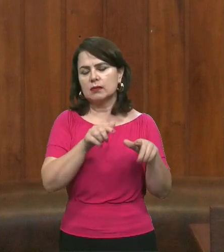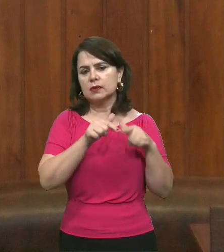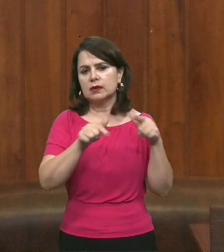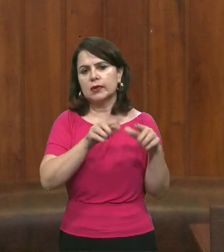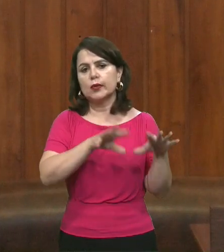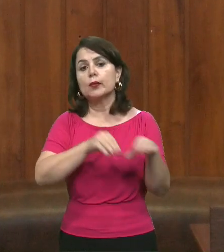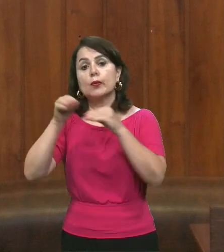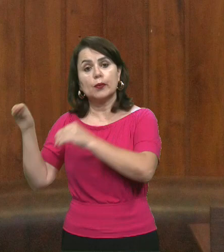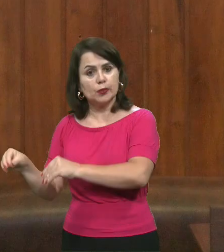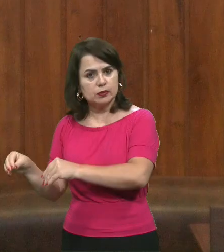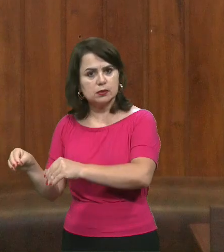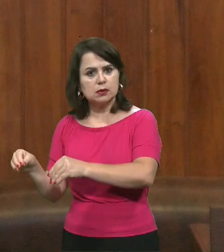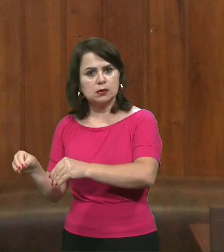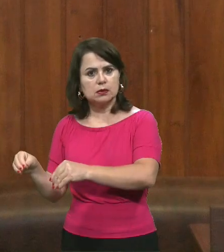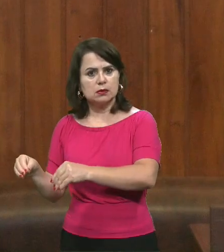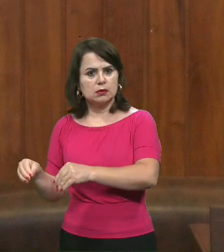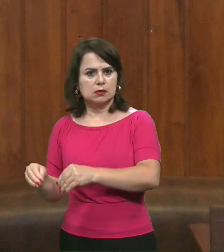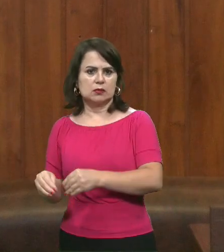Né? E eu,